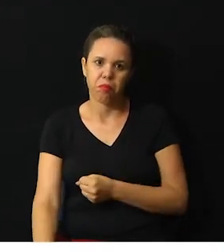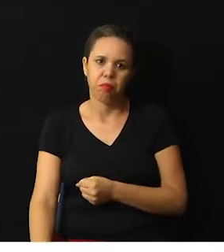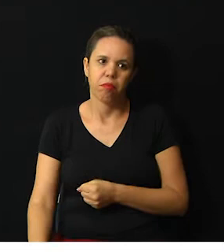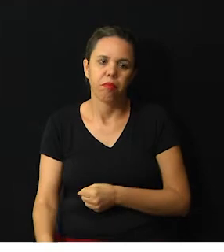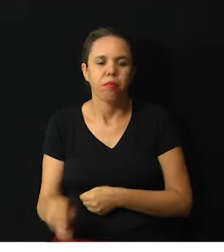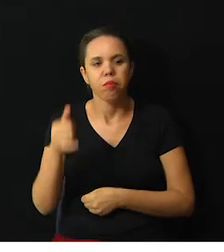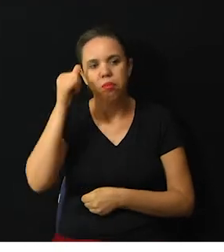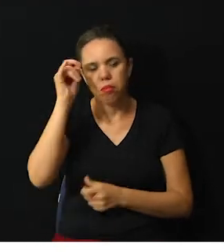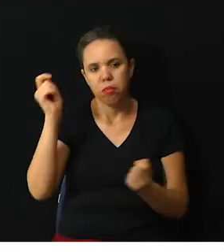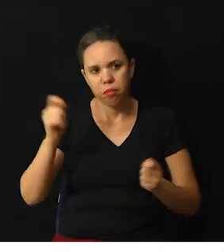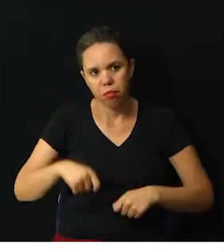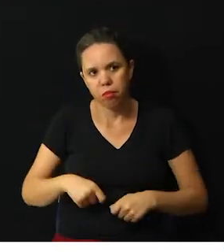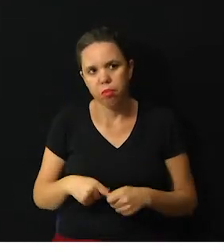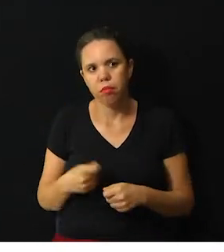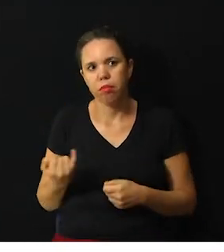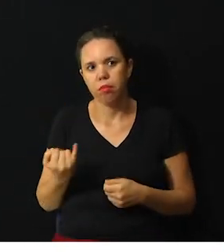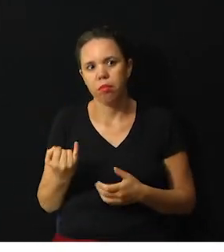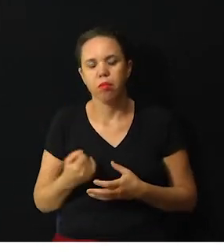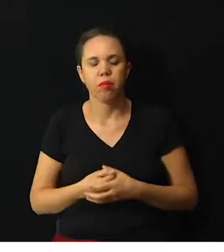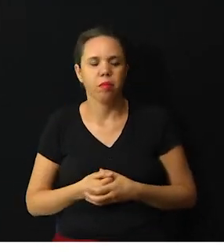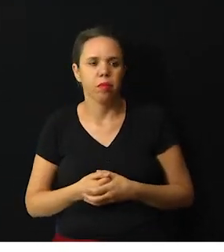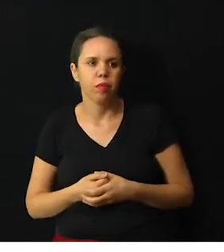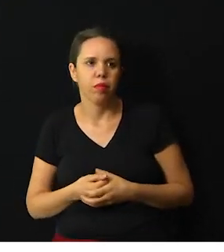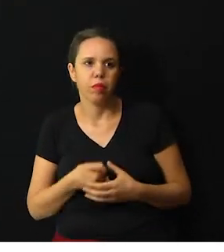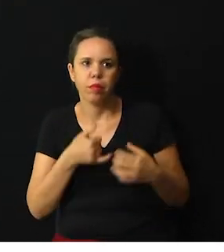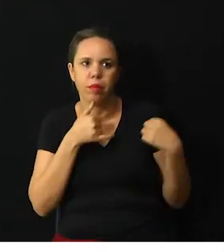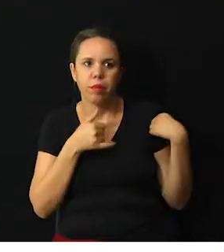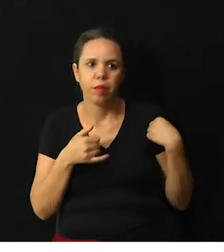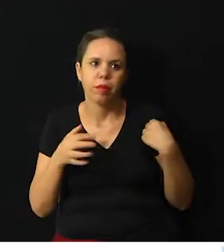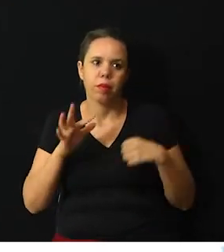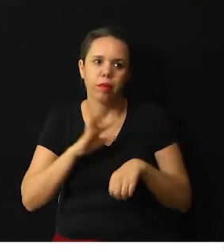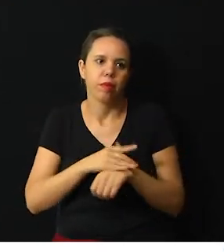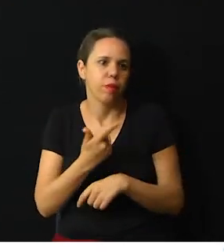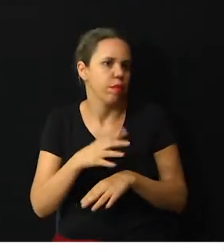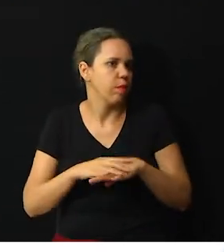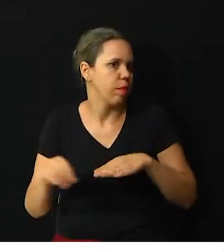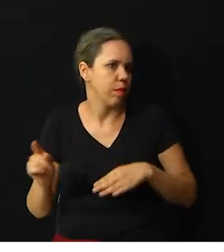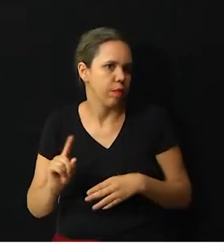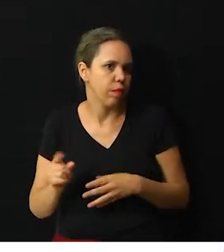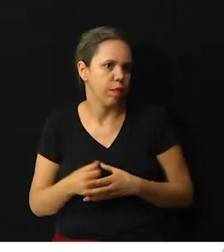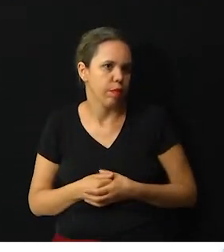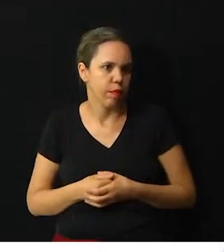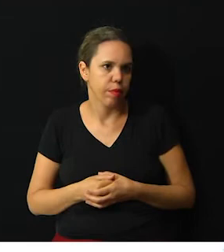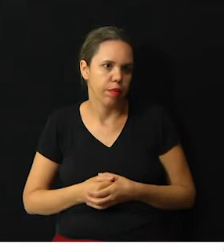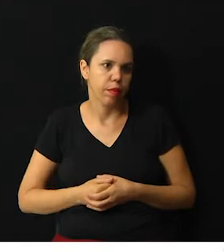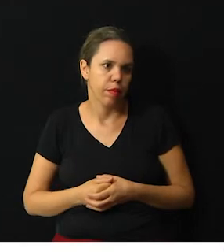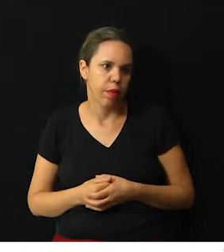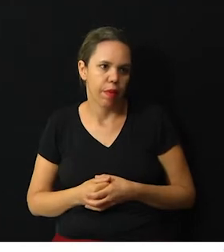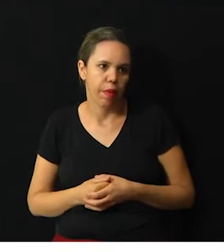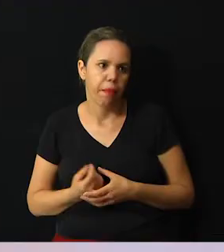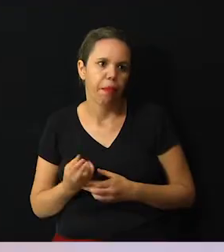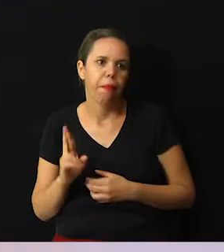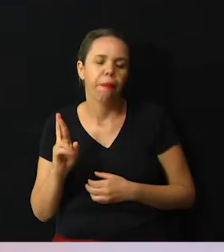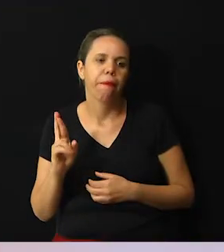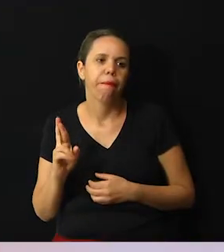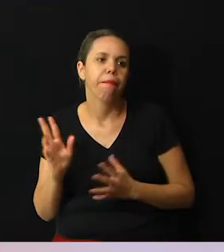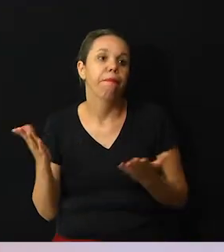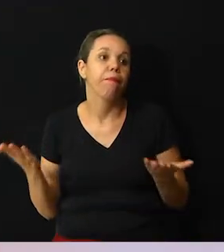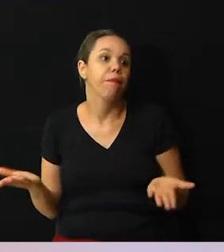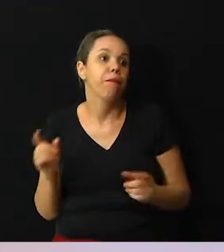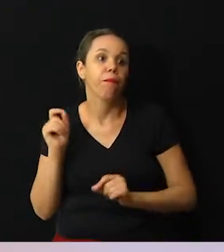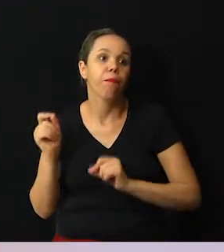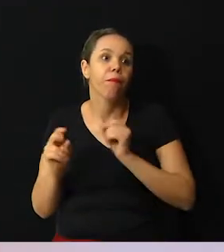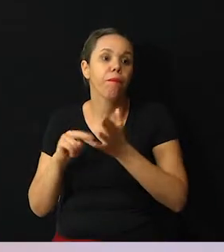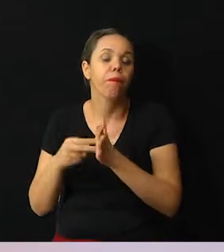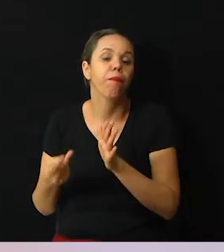medidas preventivas ainda são essenciais, já que, infelizmente, é uma doença que não tem cura, né? E doutora, afinal,